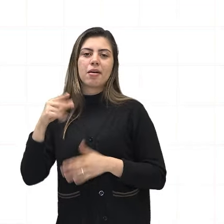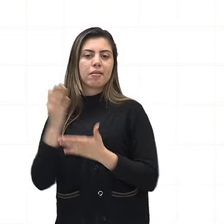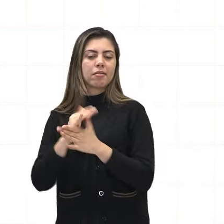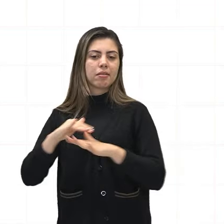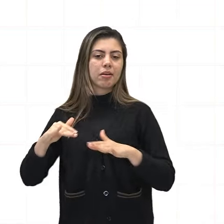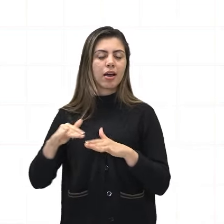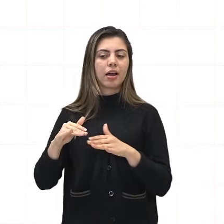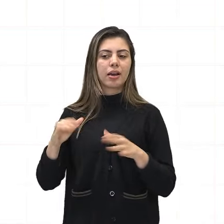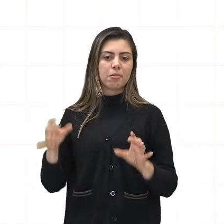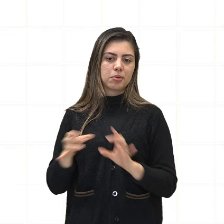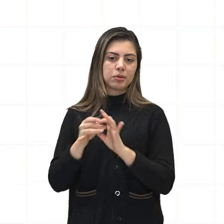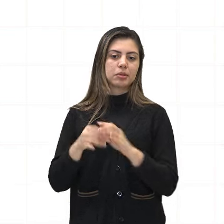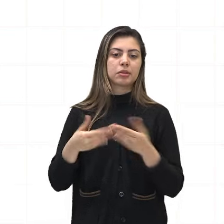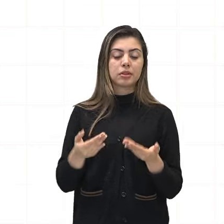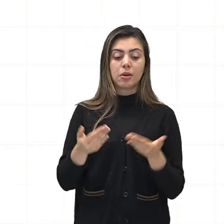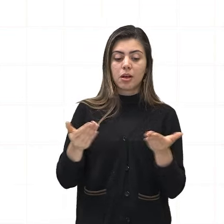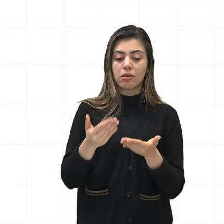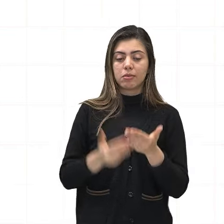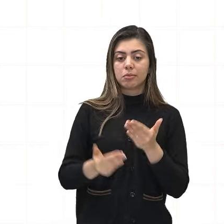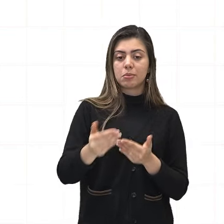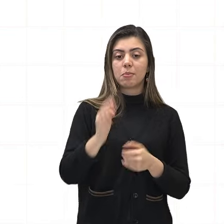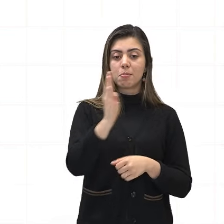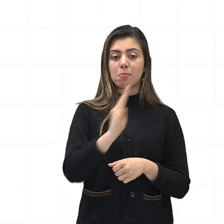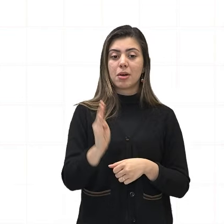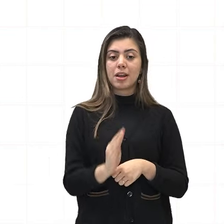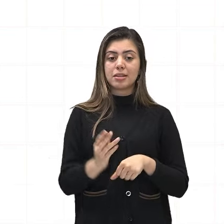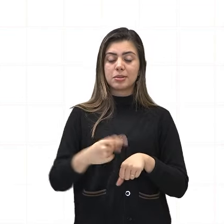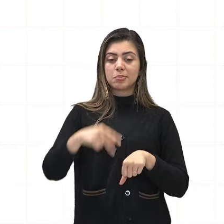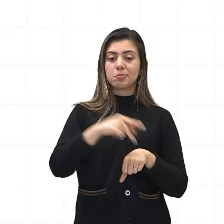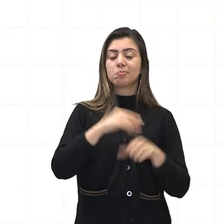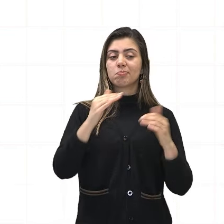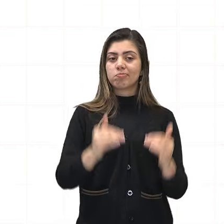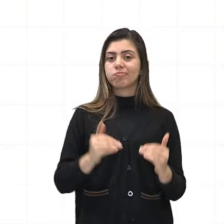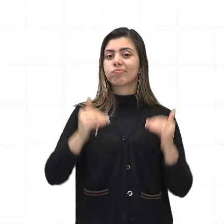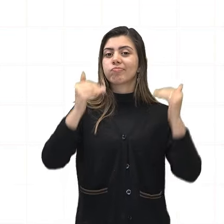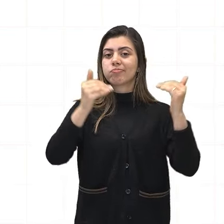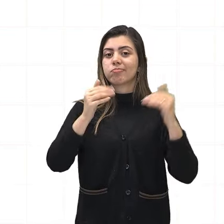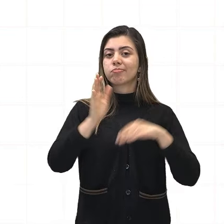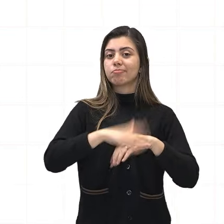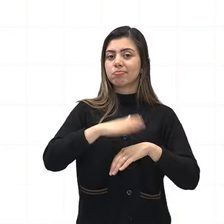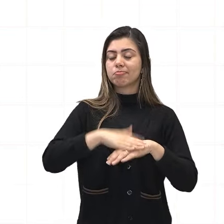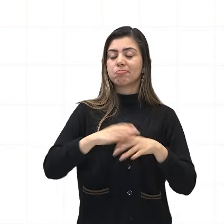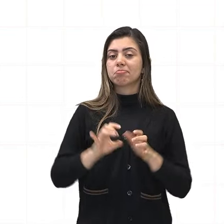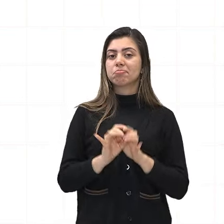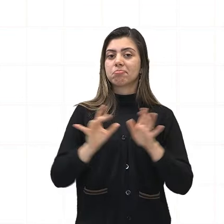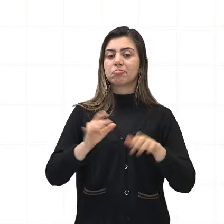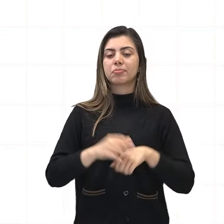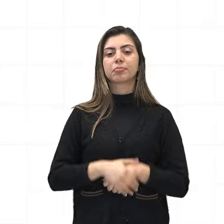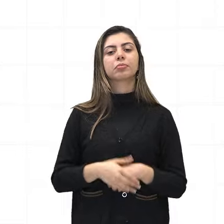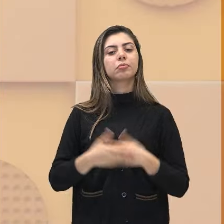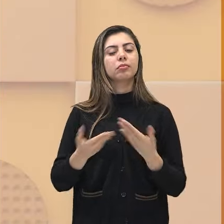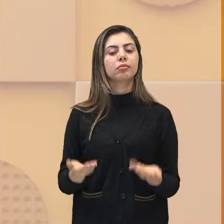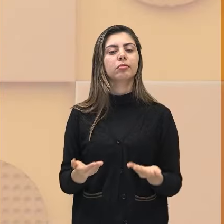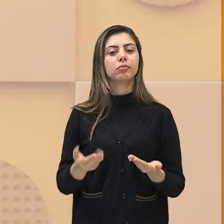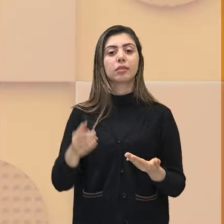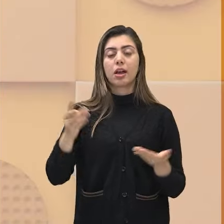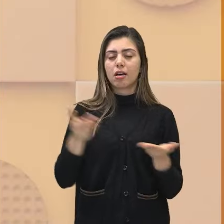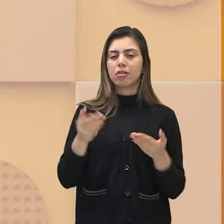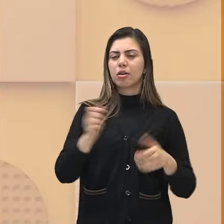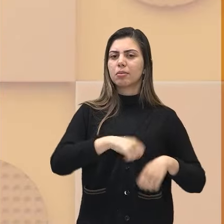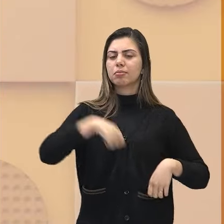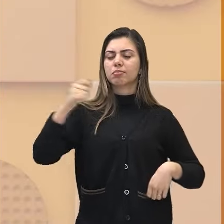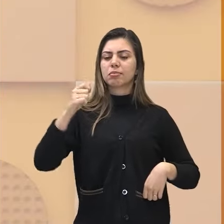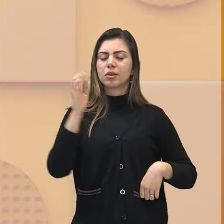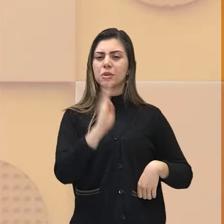história do Brasil, agora como uma nação soberana e independente. Então, a independência do Brasil não foi